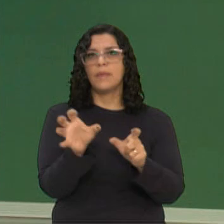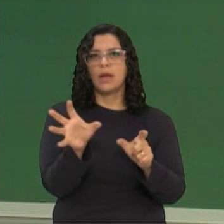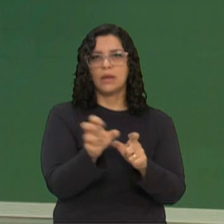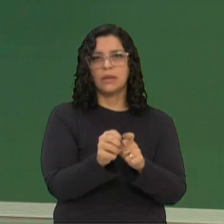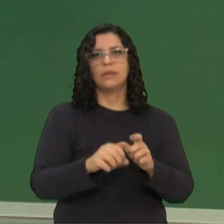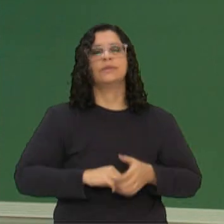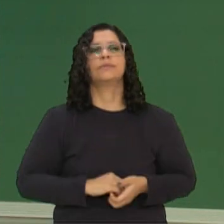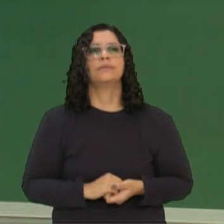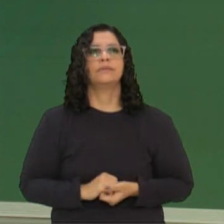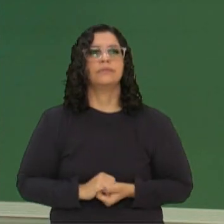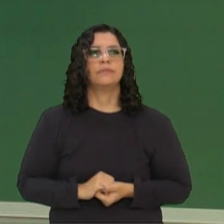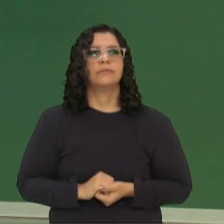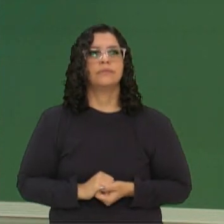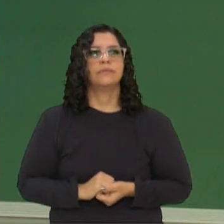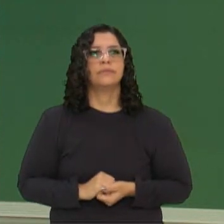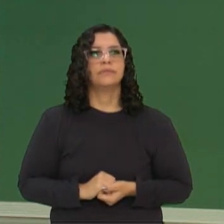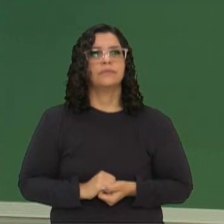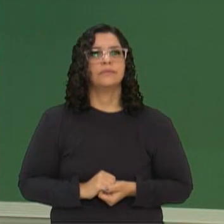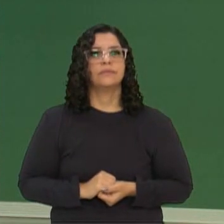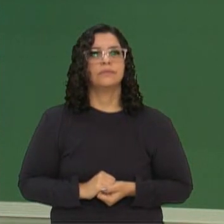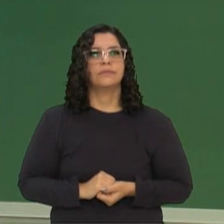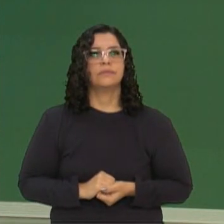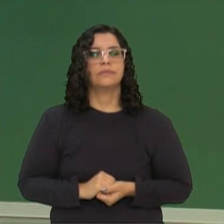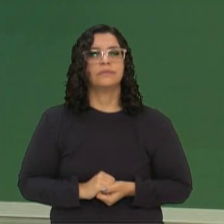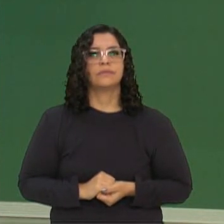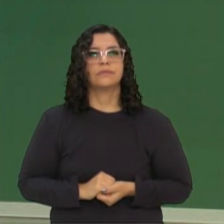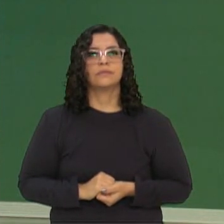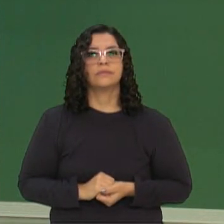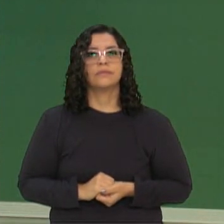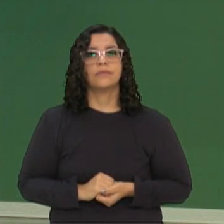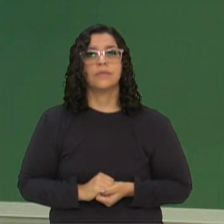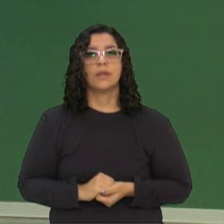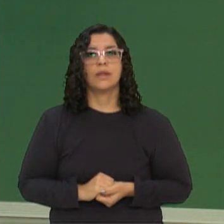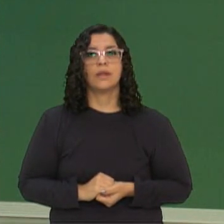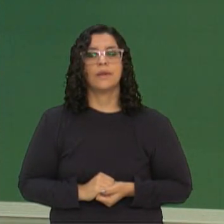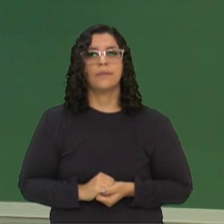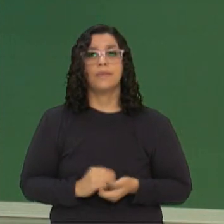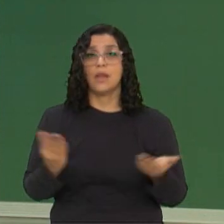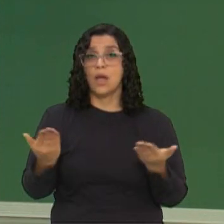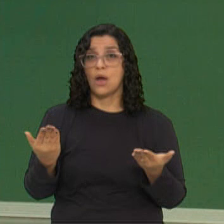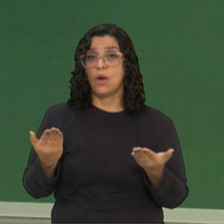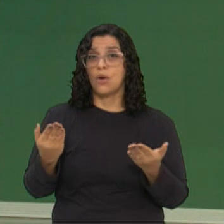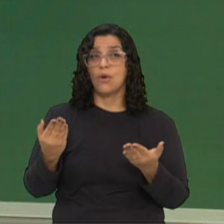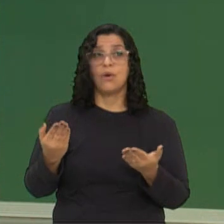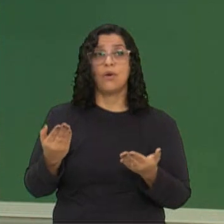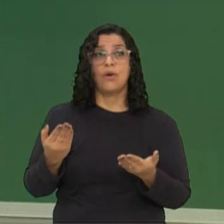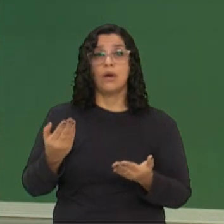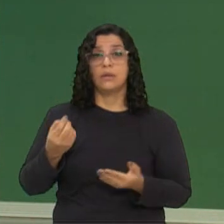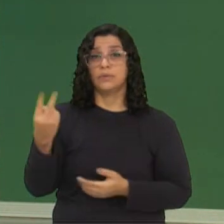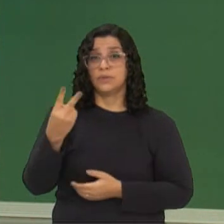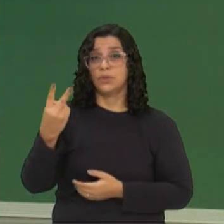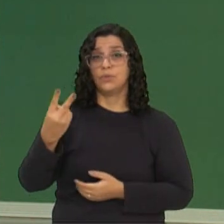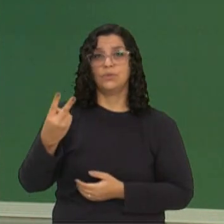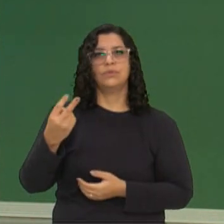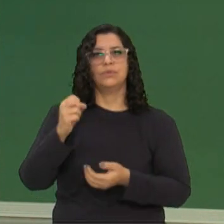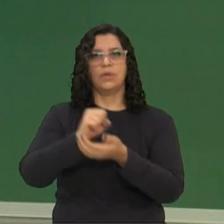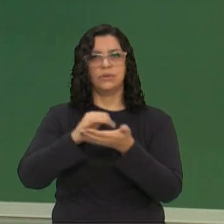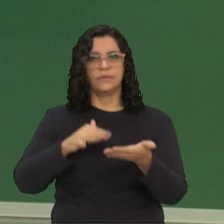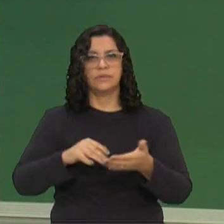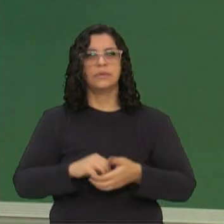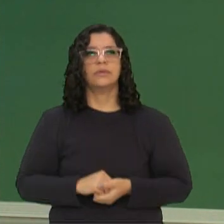mais o campo magnético. Temos aqui o primeiro exercício, o segundo